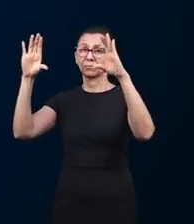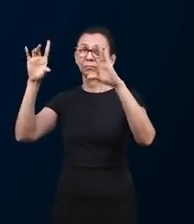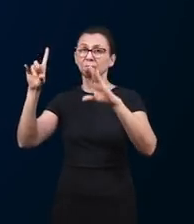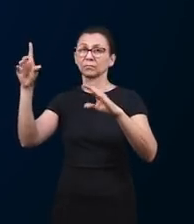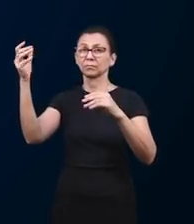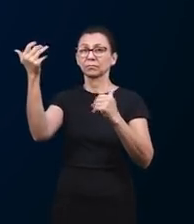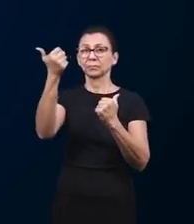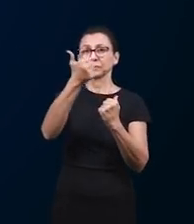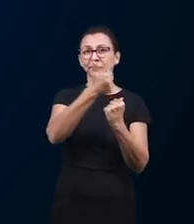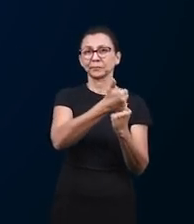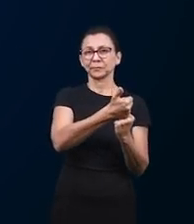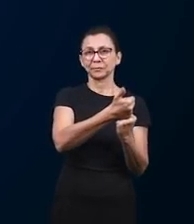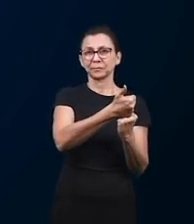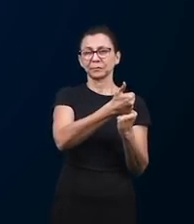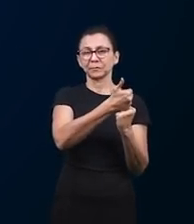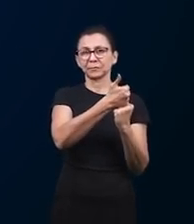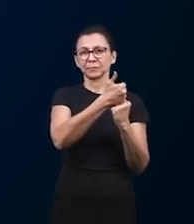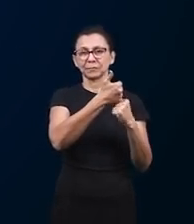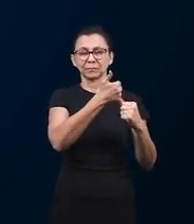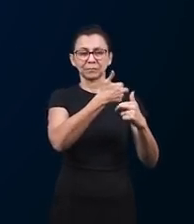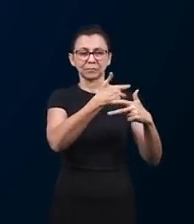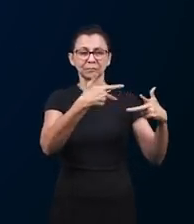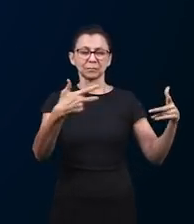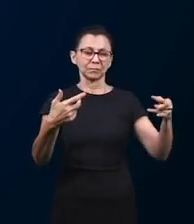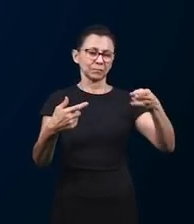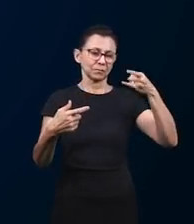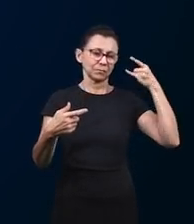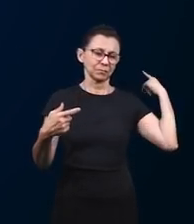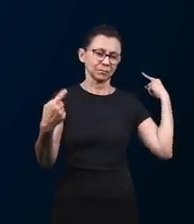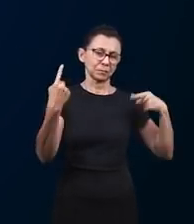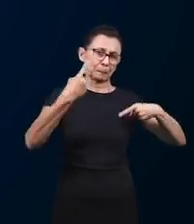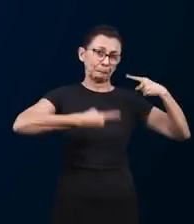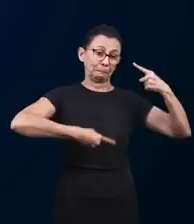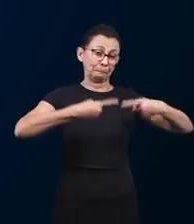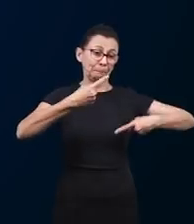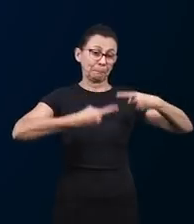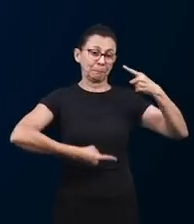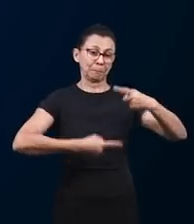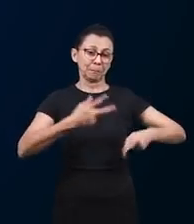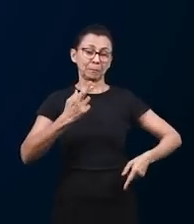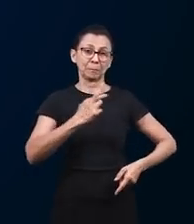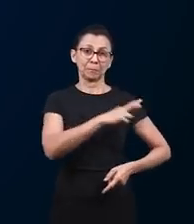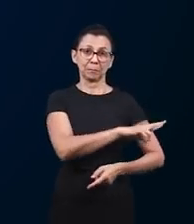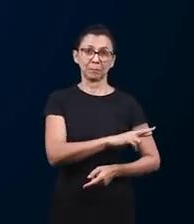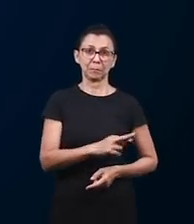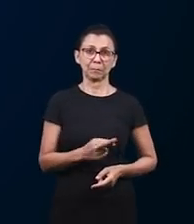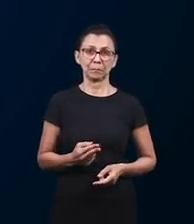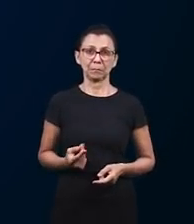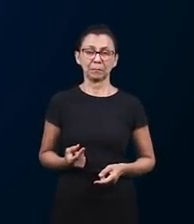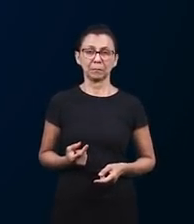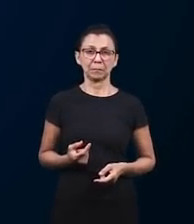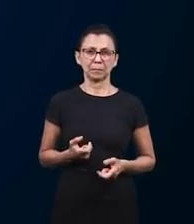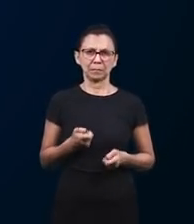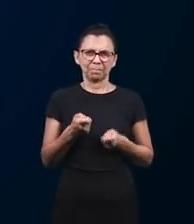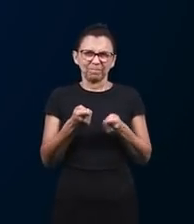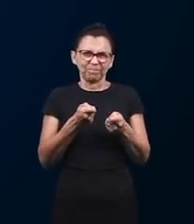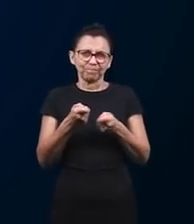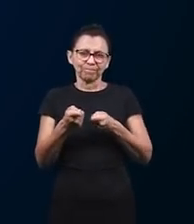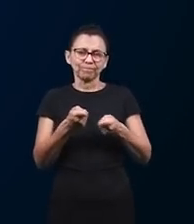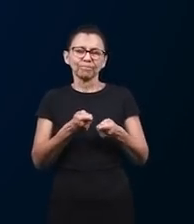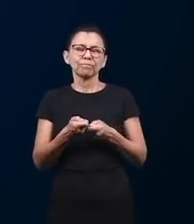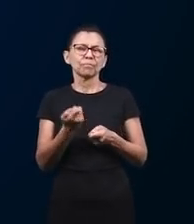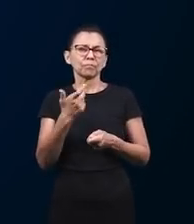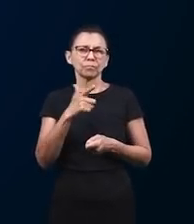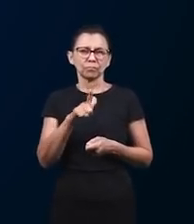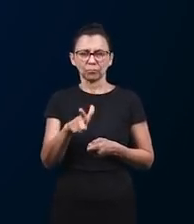valores terrenos, valores políticos, religiosos, econômicos, alguns aí que já foram até comentados